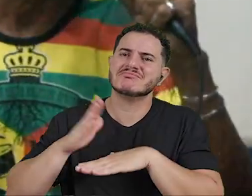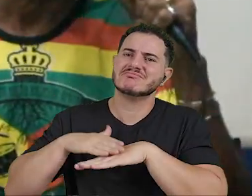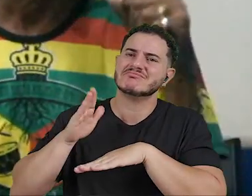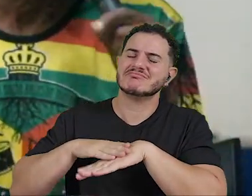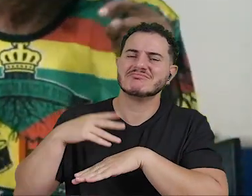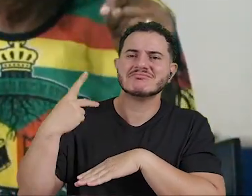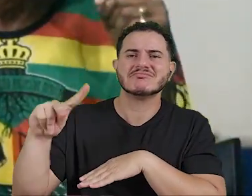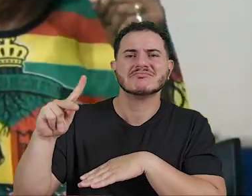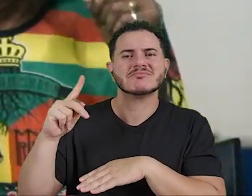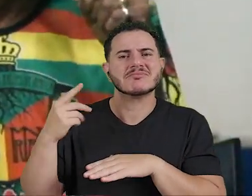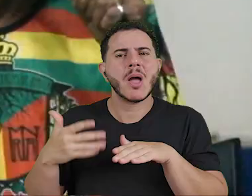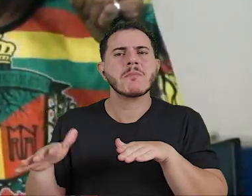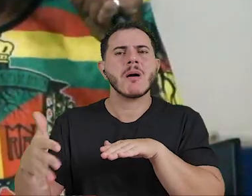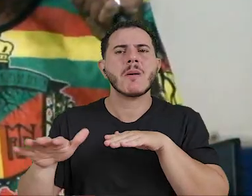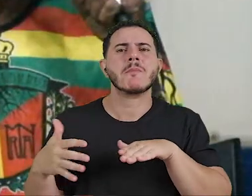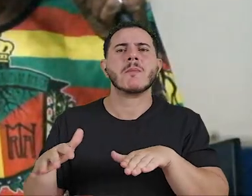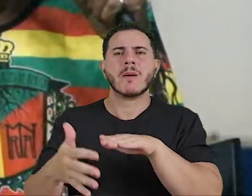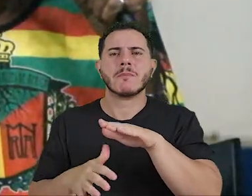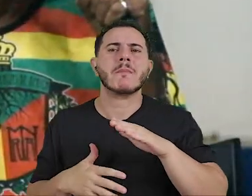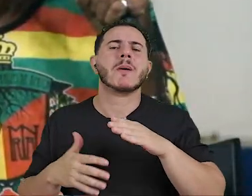tocando.